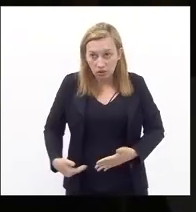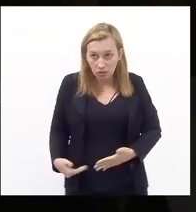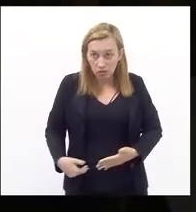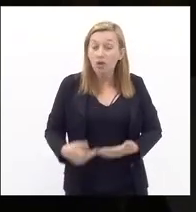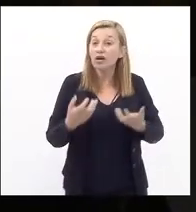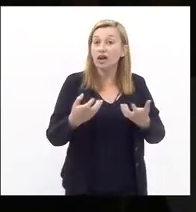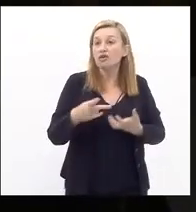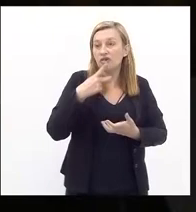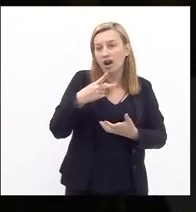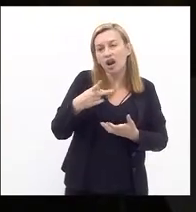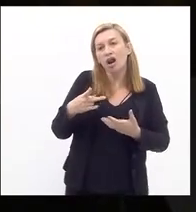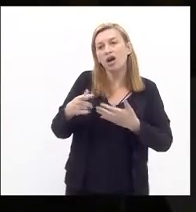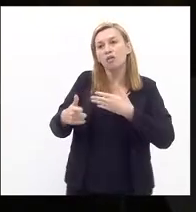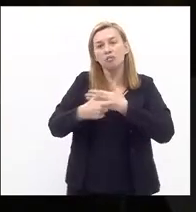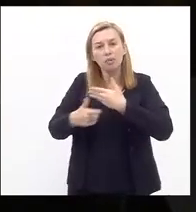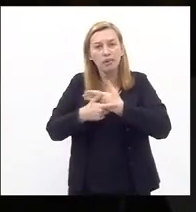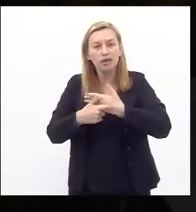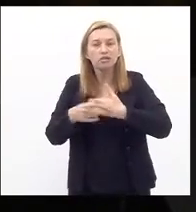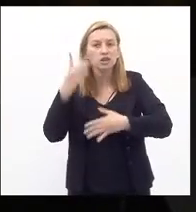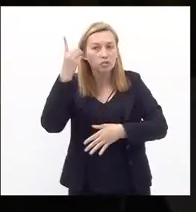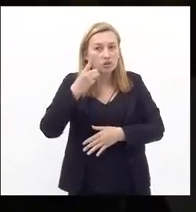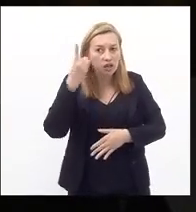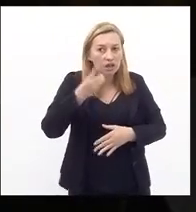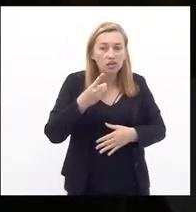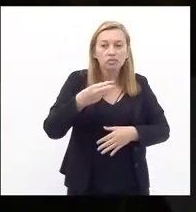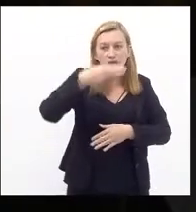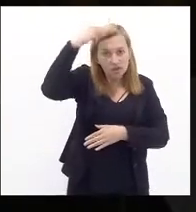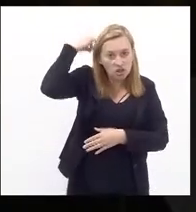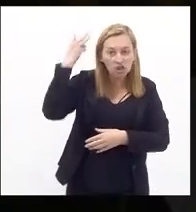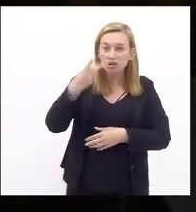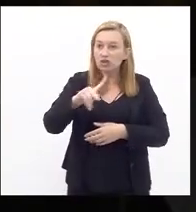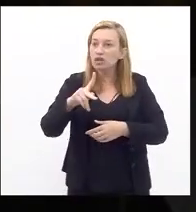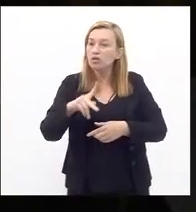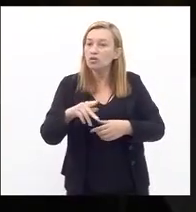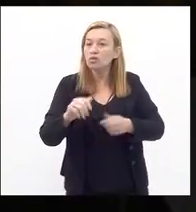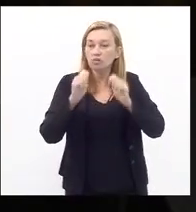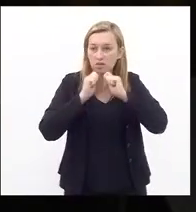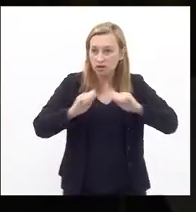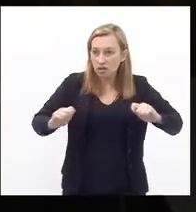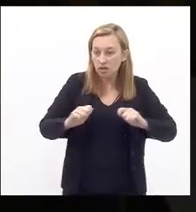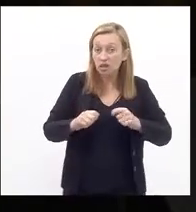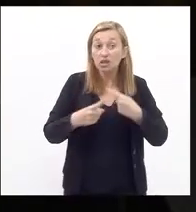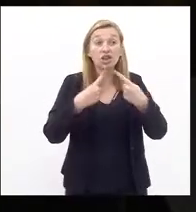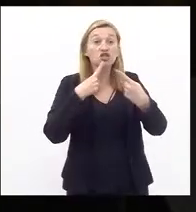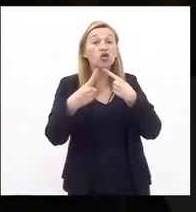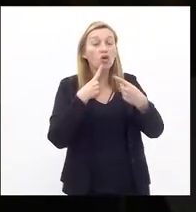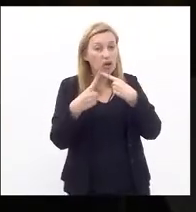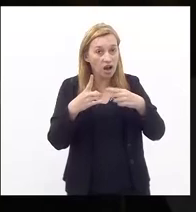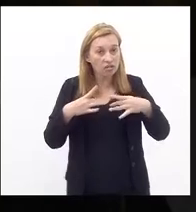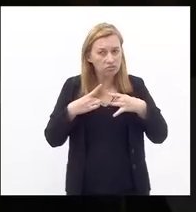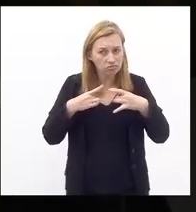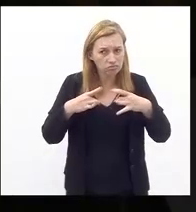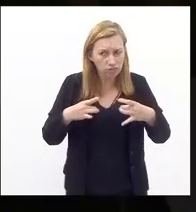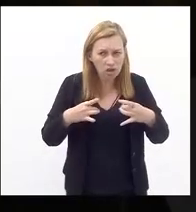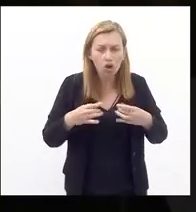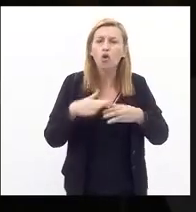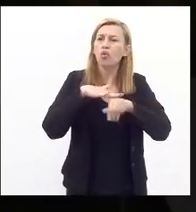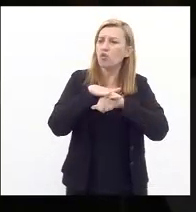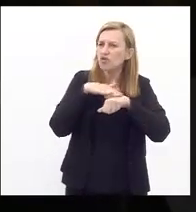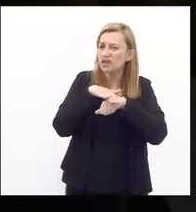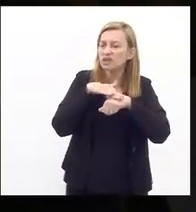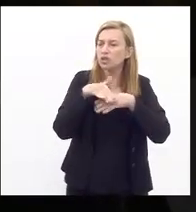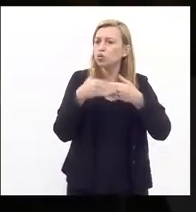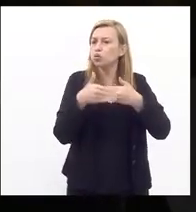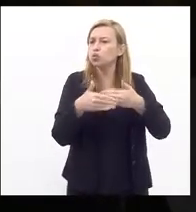quero destacar o papel do deputado Márcio Pacheco da sua assessoria que se disposto a dialogar conversamos muito